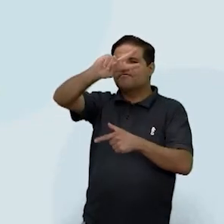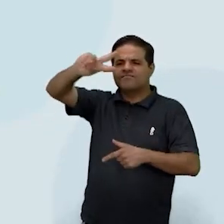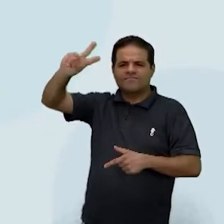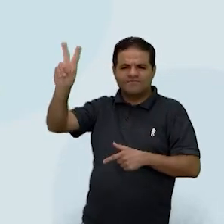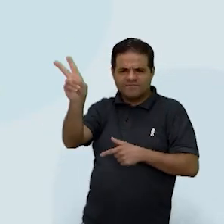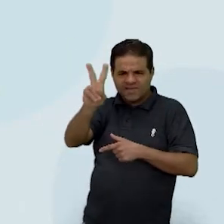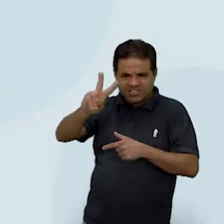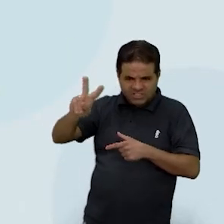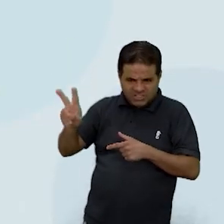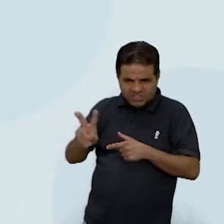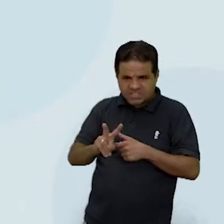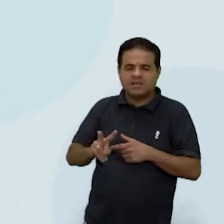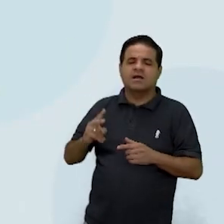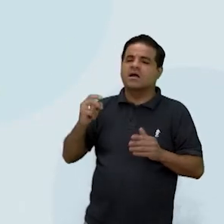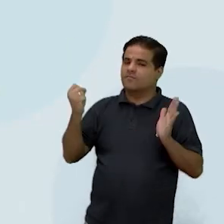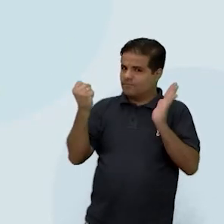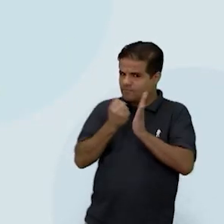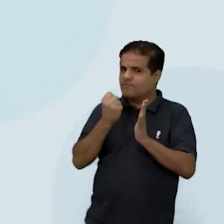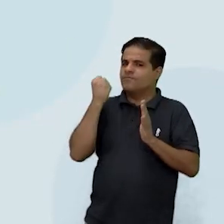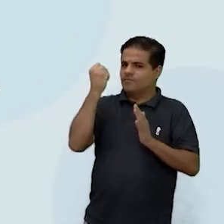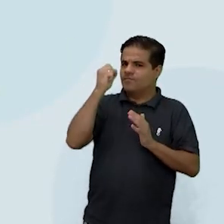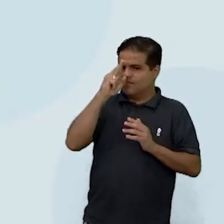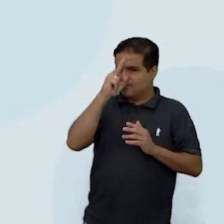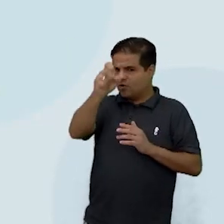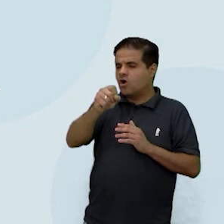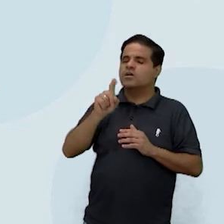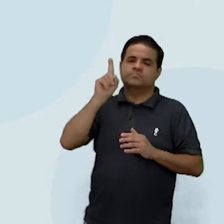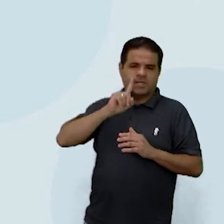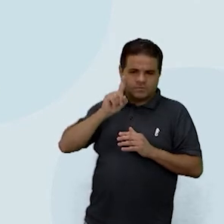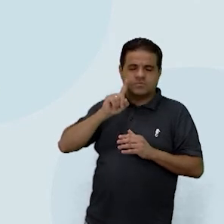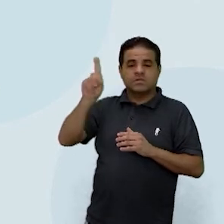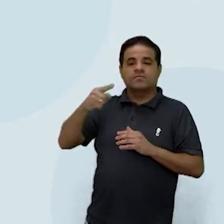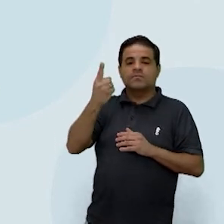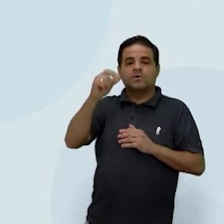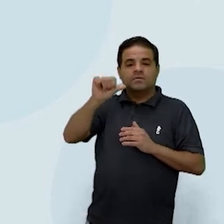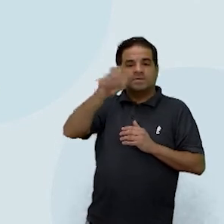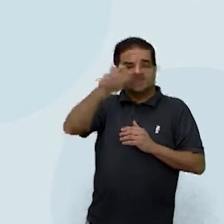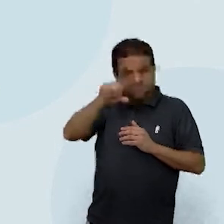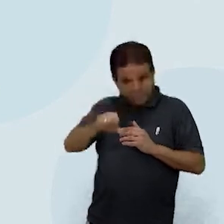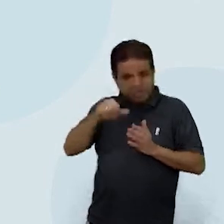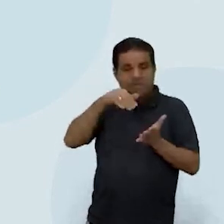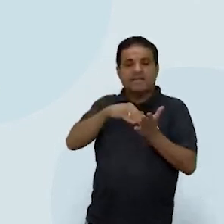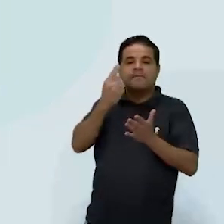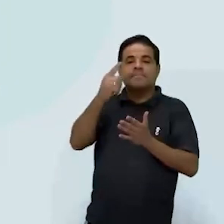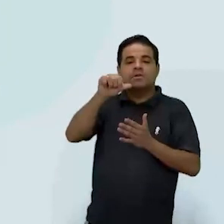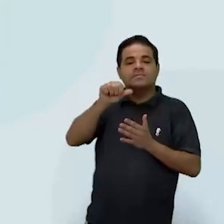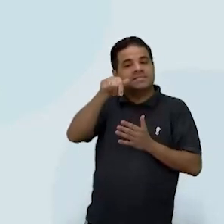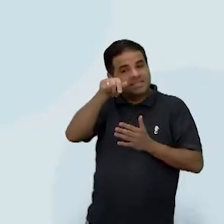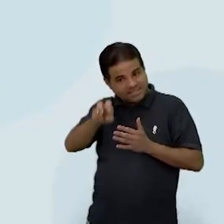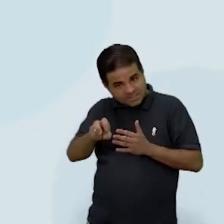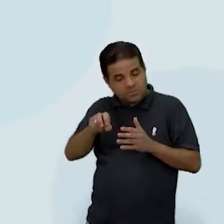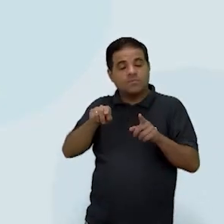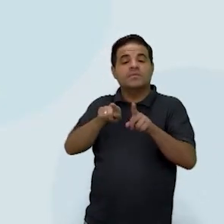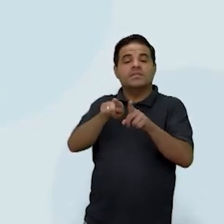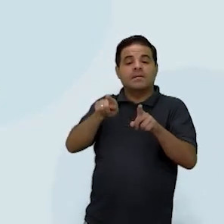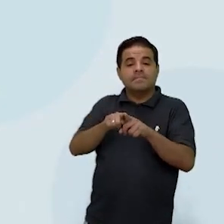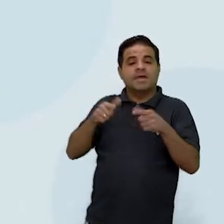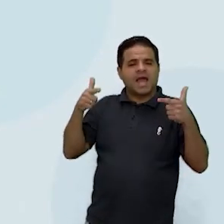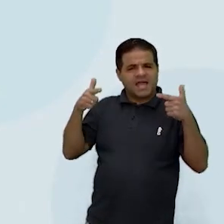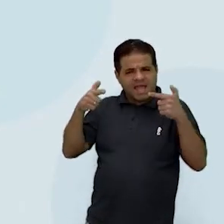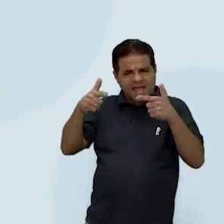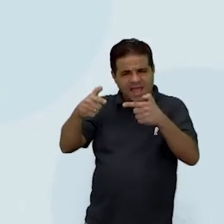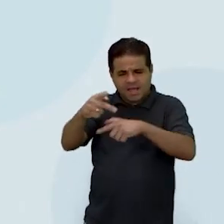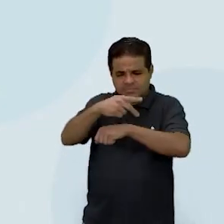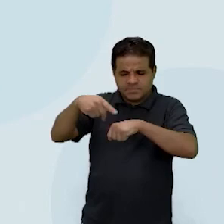muito emblemática para a história dos Estados Unidos da América, que foi de 59 a 75, e a Guerra do Afeganistão, que inclusive está